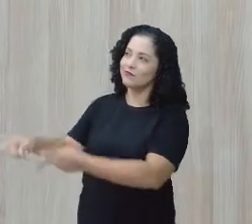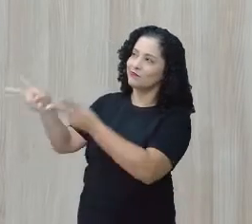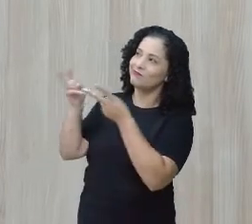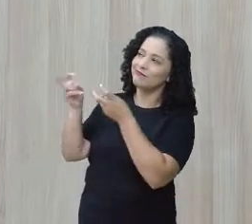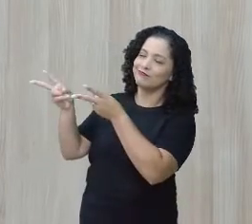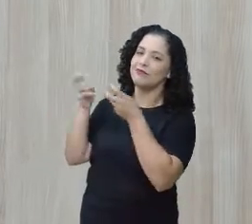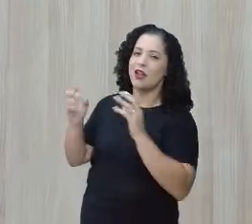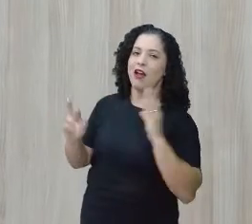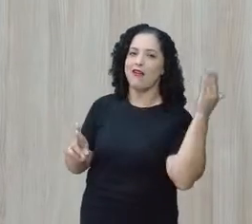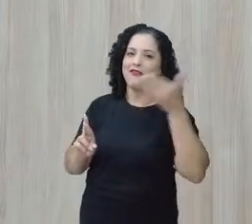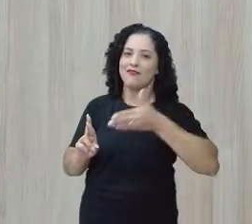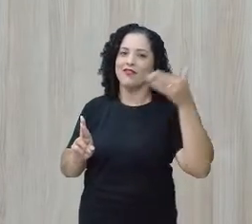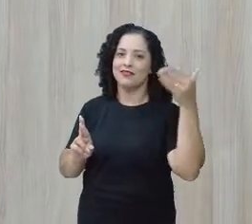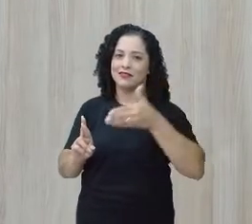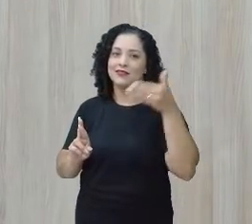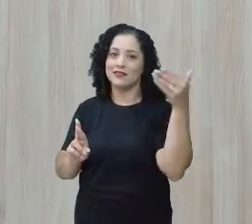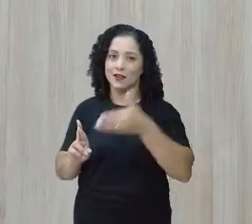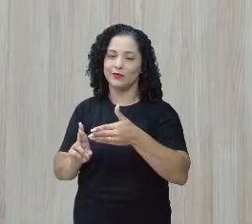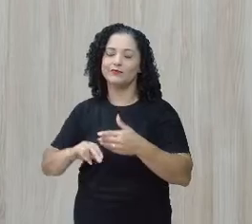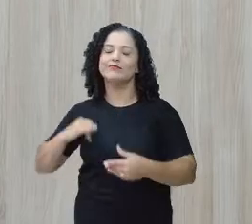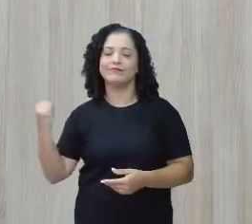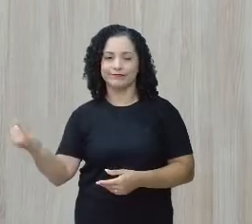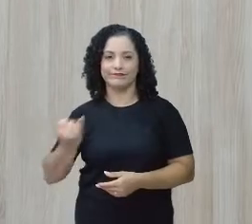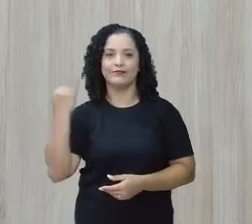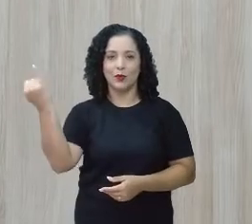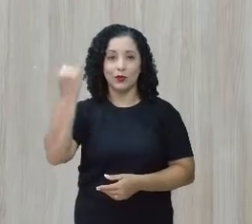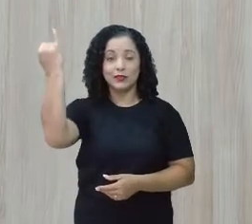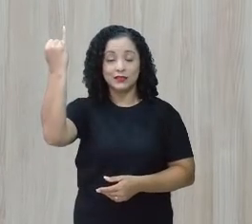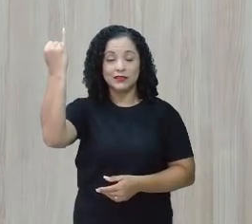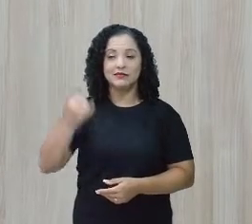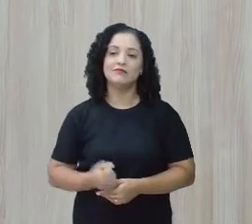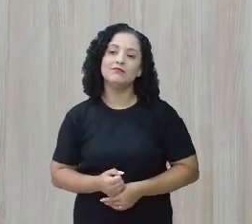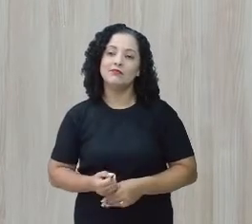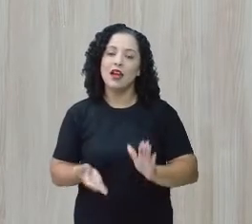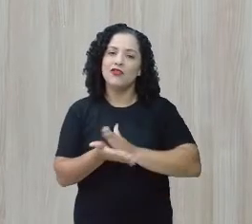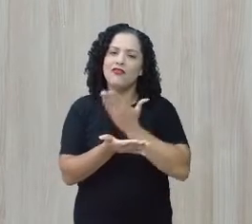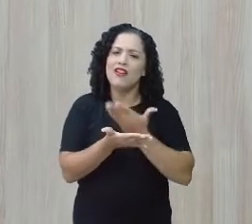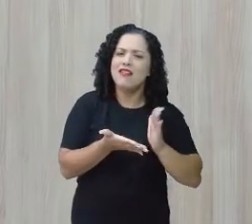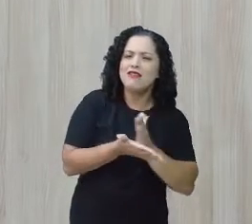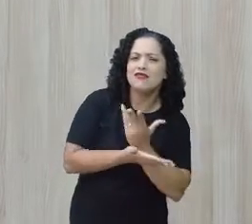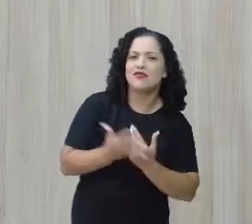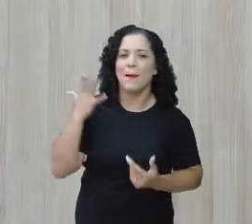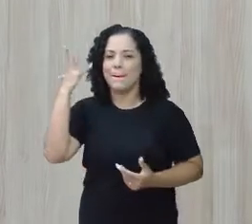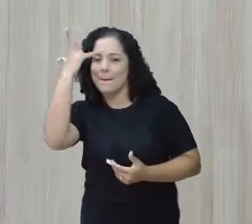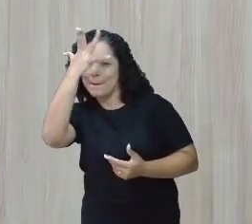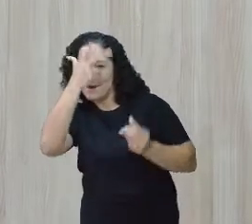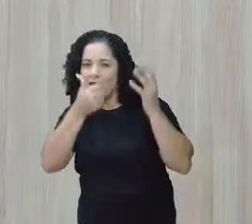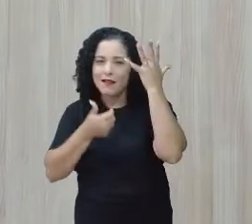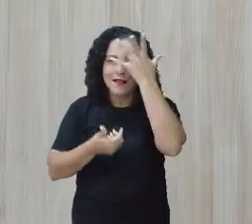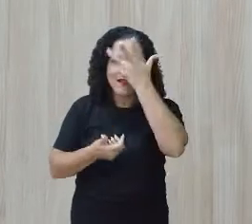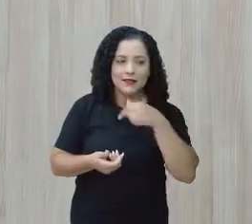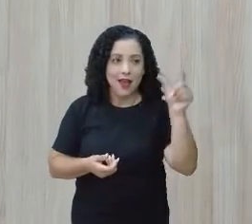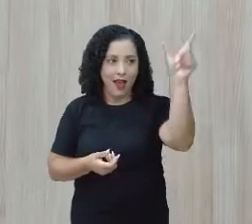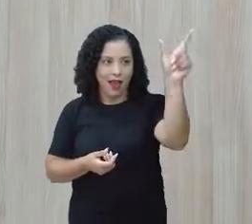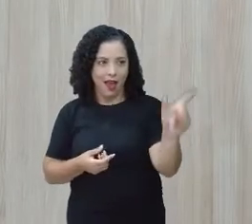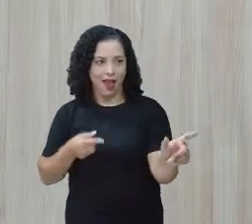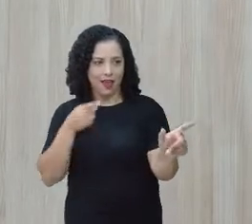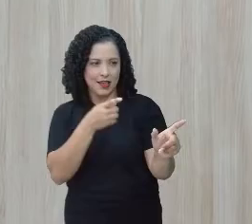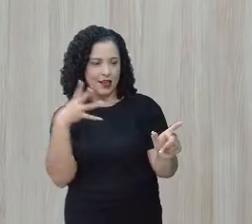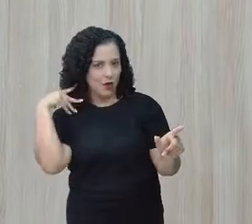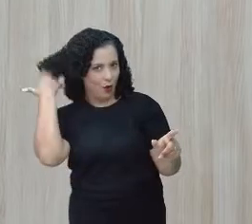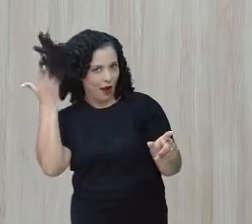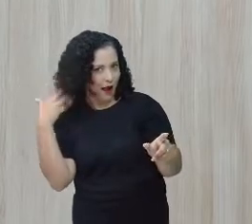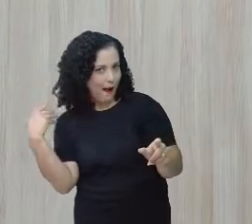referencial. Então, o referencial é muito importante. Até, às vezes, na questão da beleza, a gente diz, fulano tem um cabelo